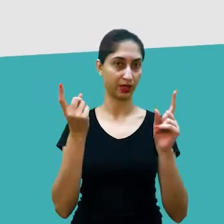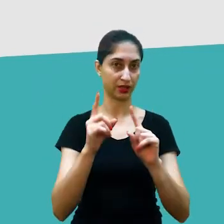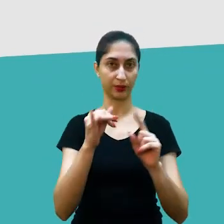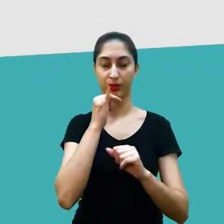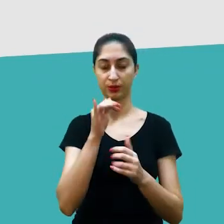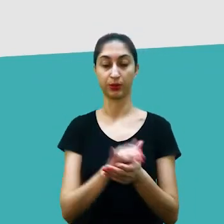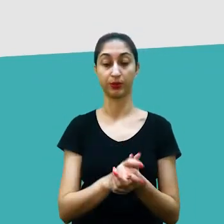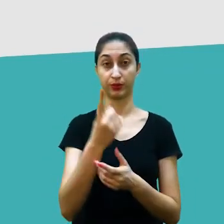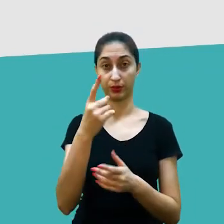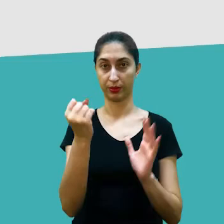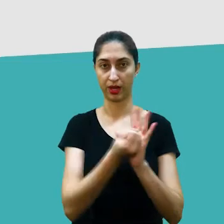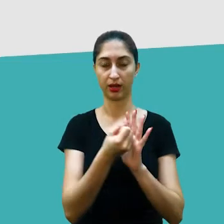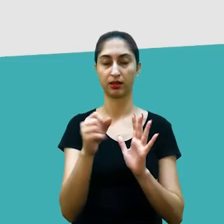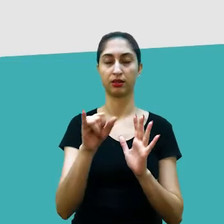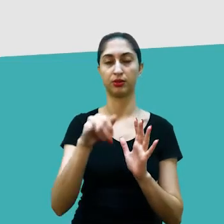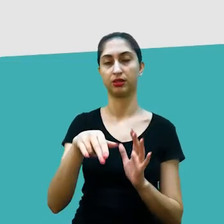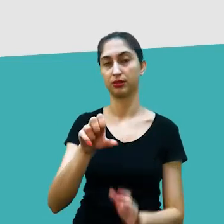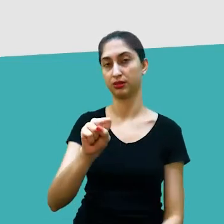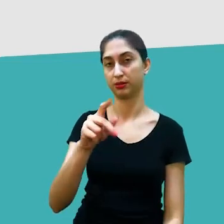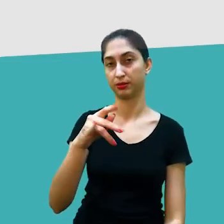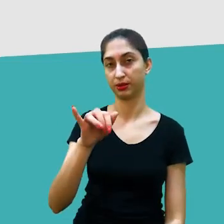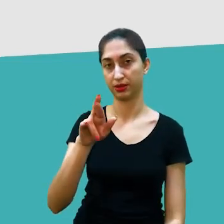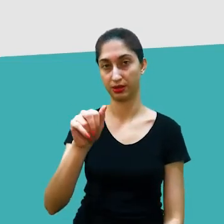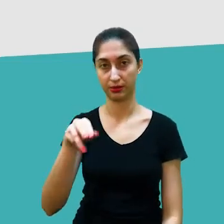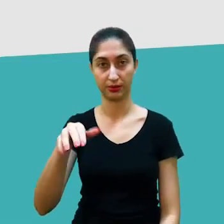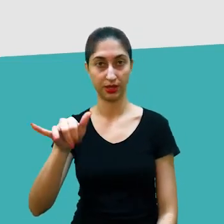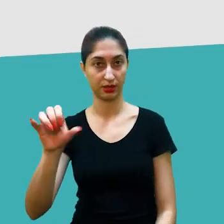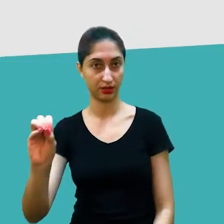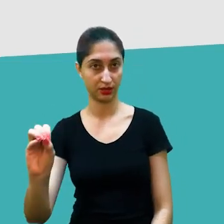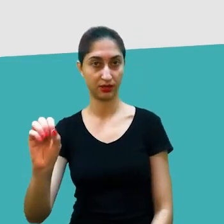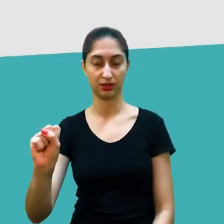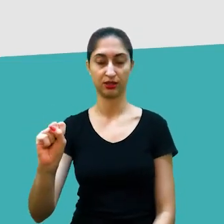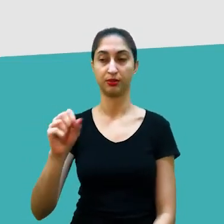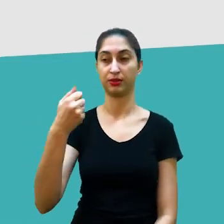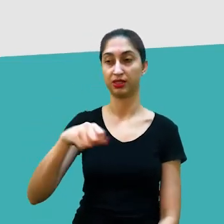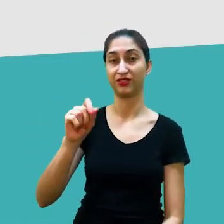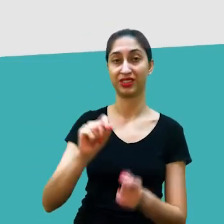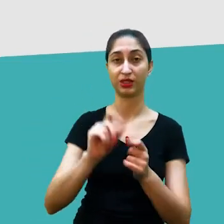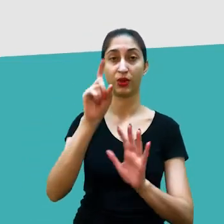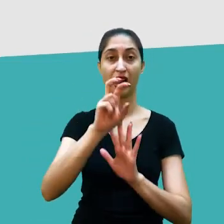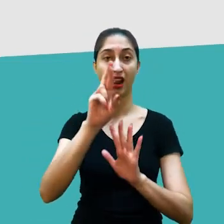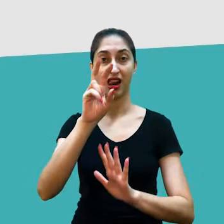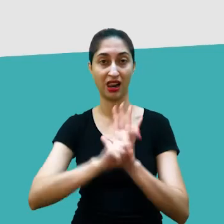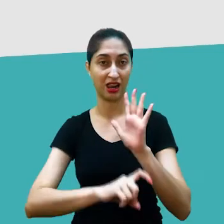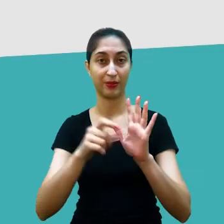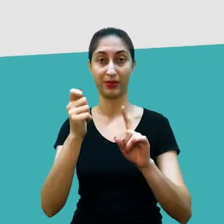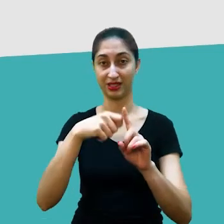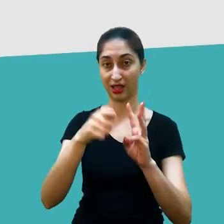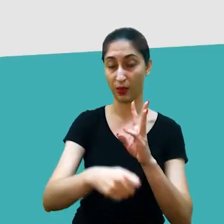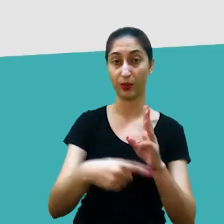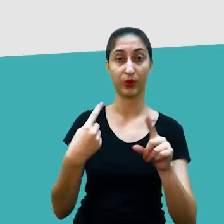uma das marcas que participa do Inspira Mais, ela tem que fazer um relatório mensal, porque ainda um